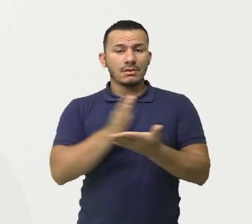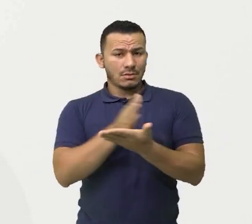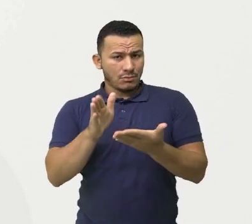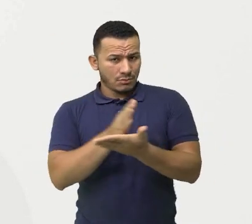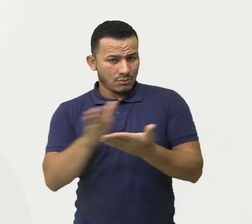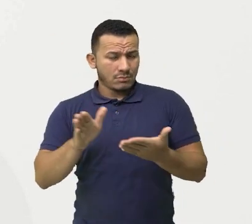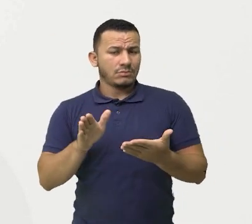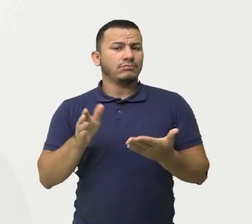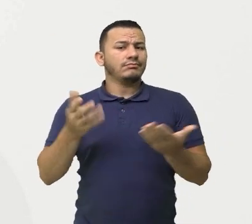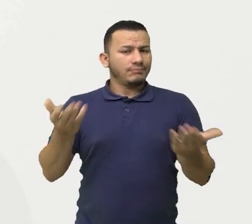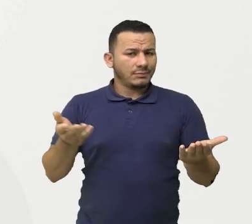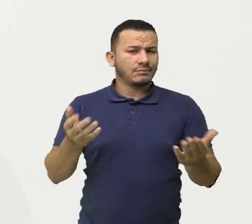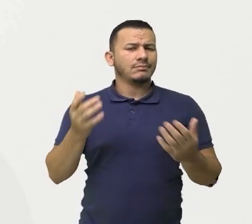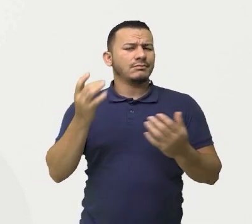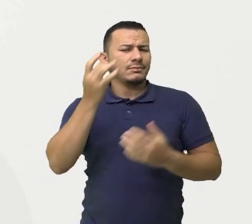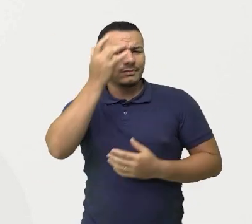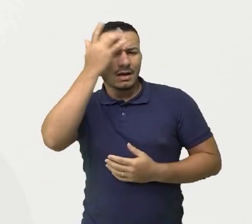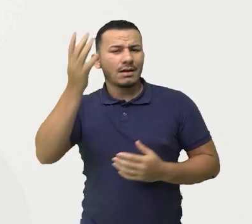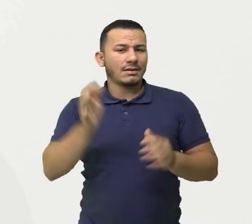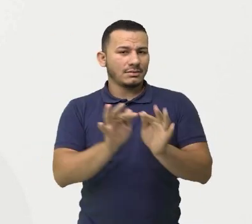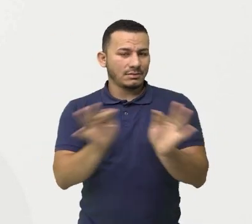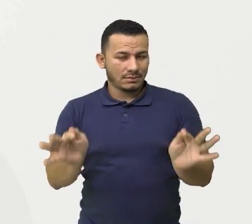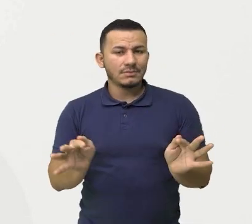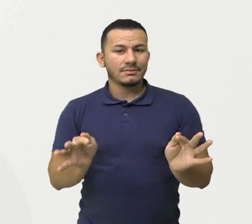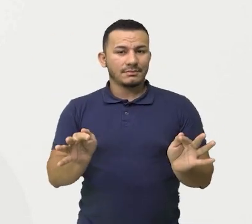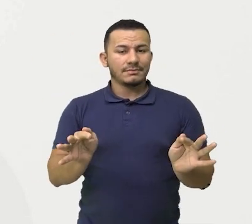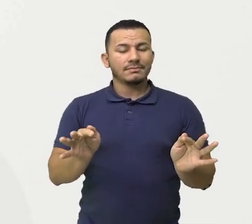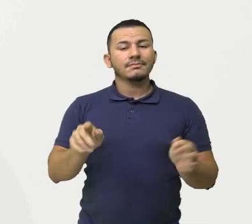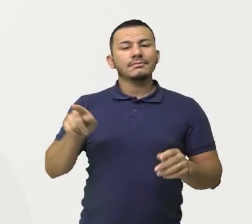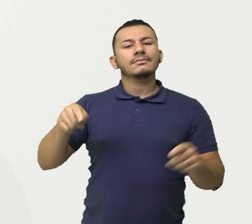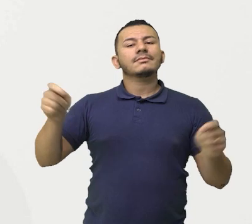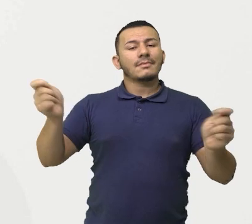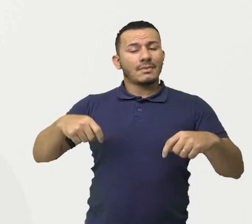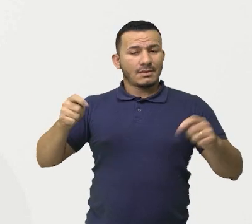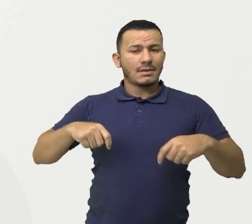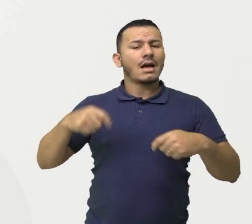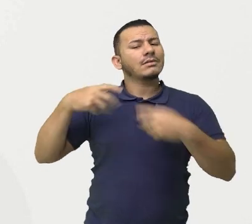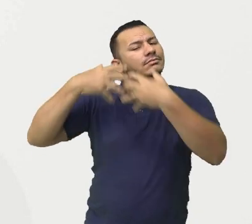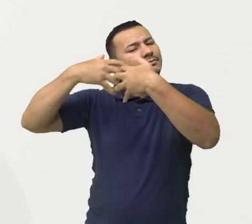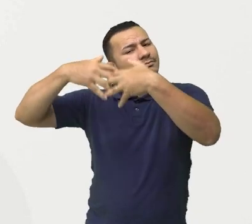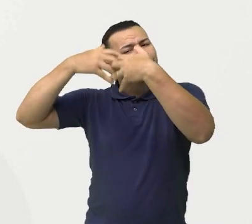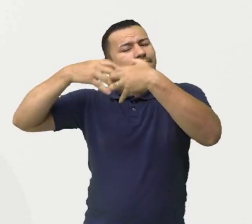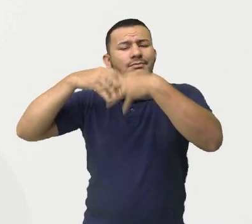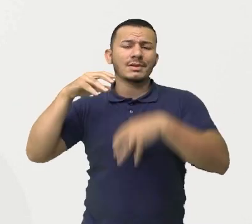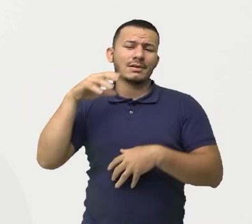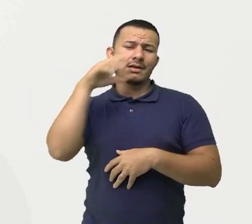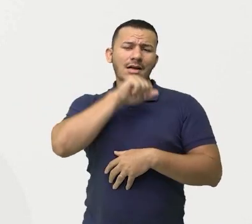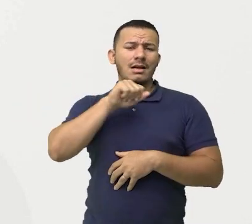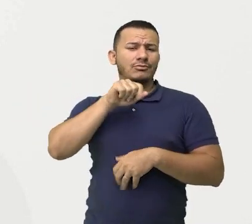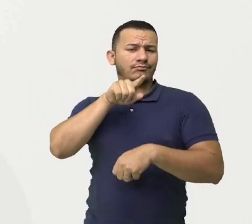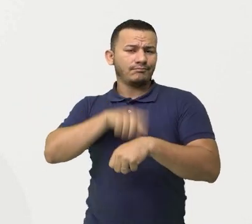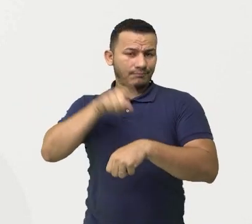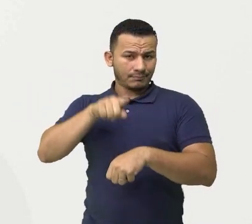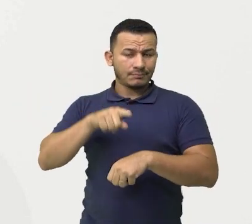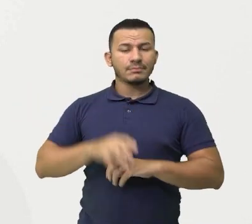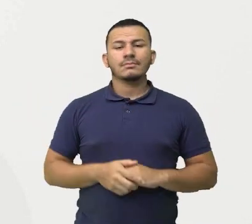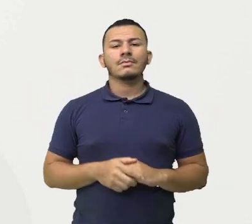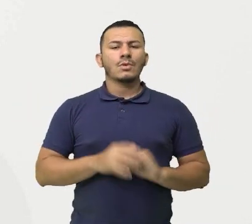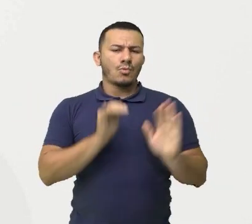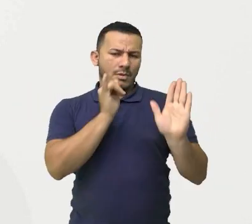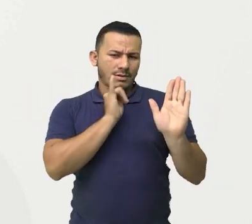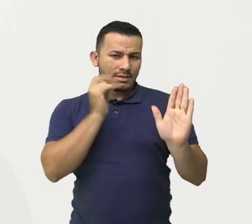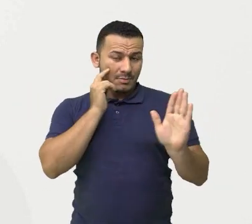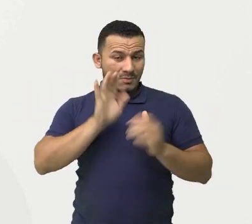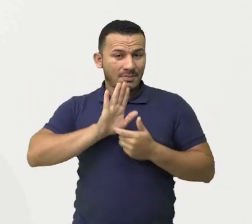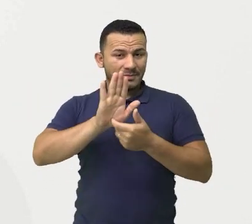por serem mais simples, olha que legal, mais simples, podem ser calculadas mentalmente. Olha o exemplo que o professor trouxe